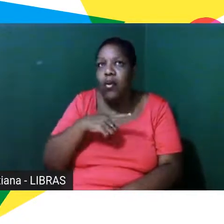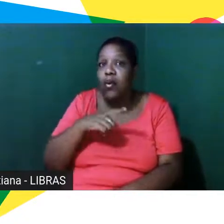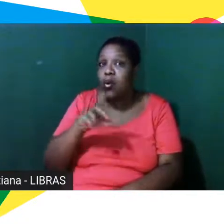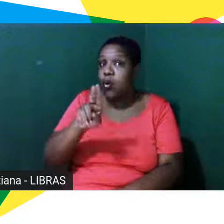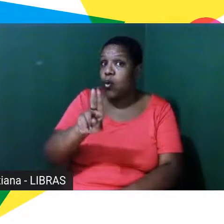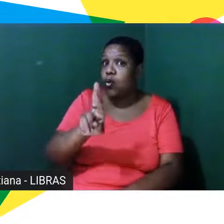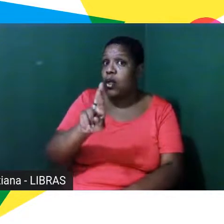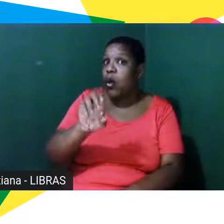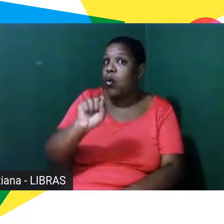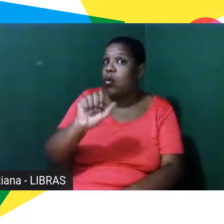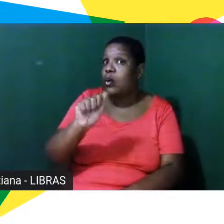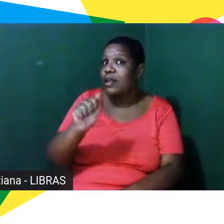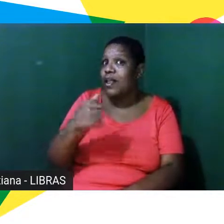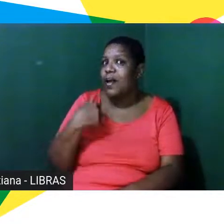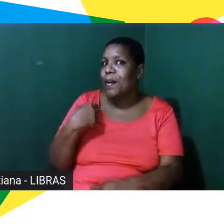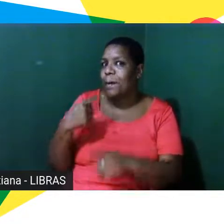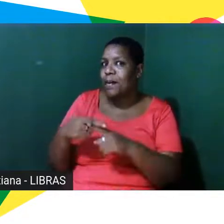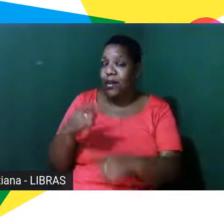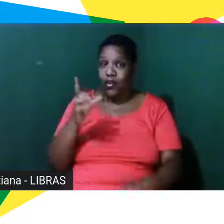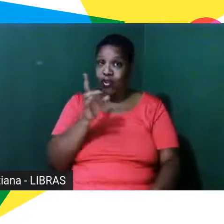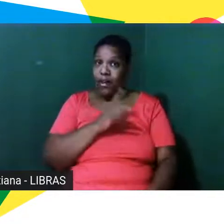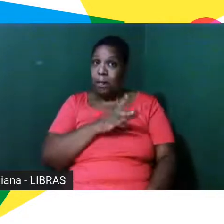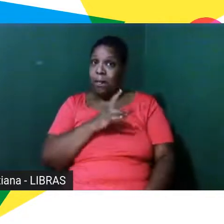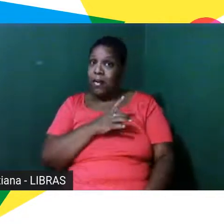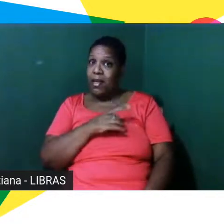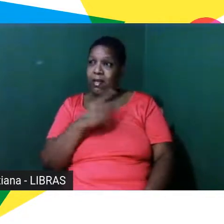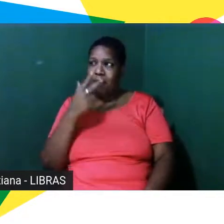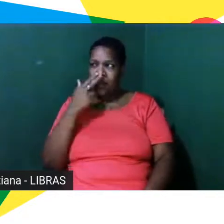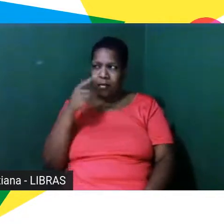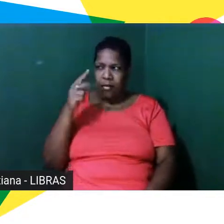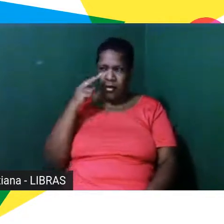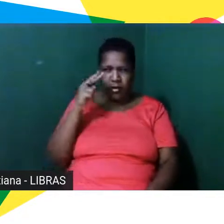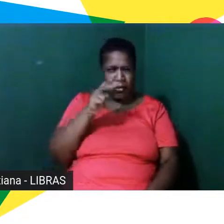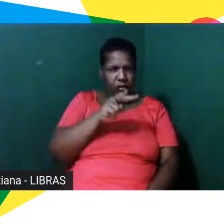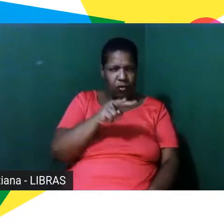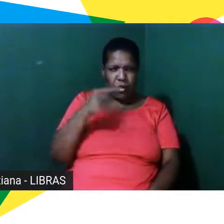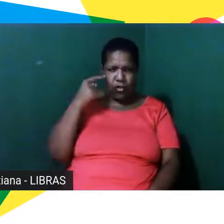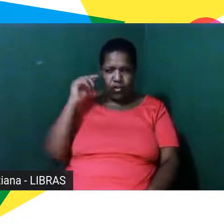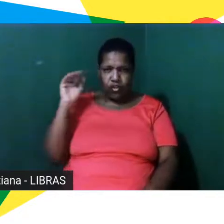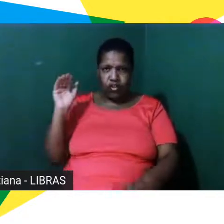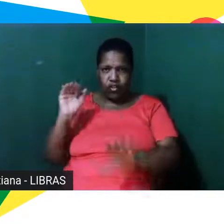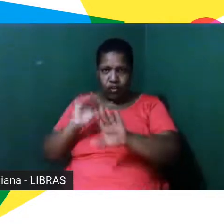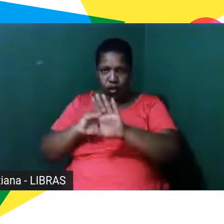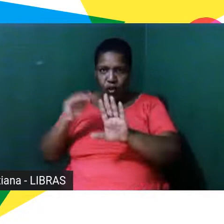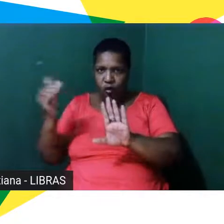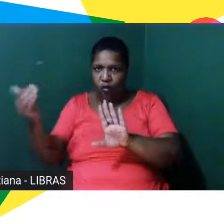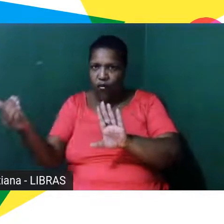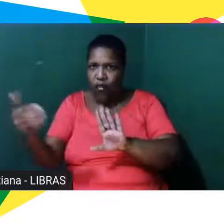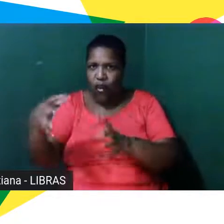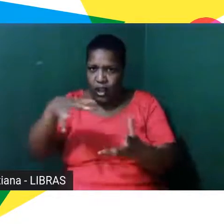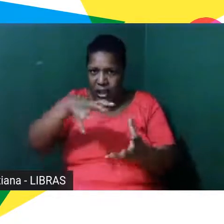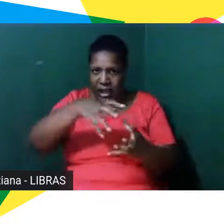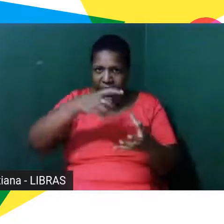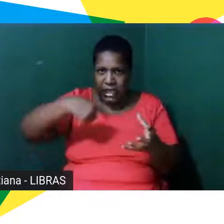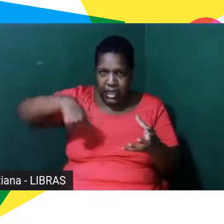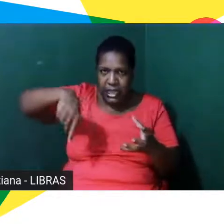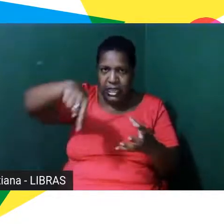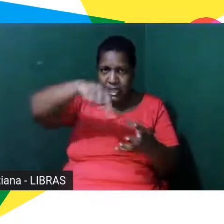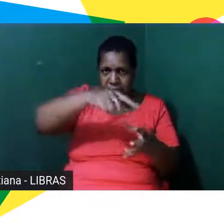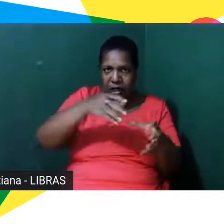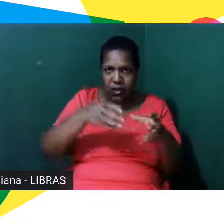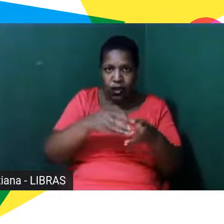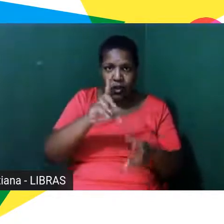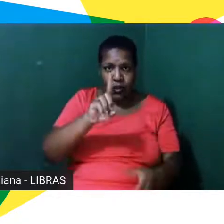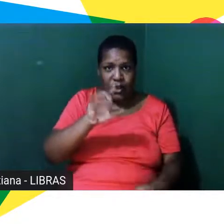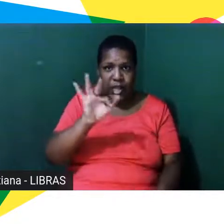ursa porque eu tinha muito medo de alguém assistir alguém de fora desse círculo das do